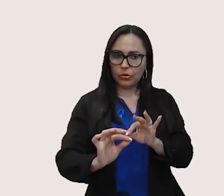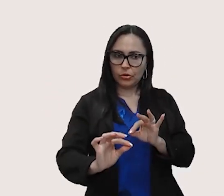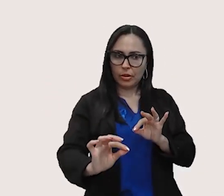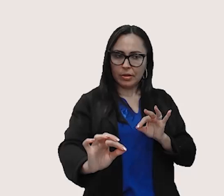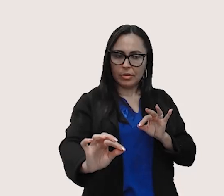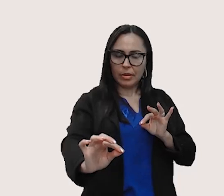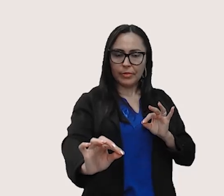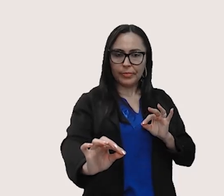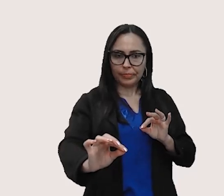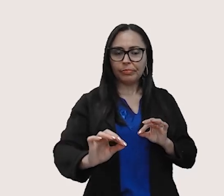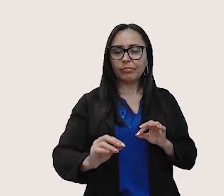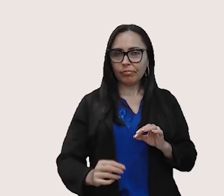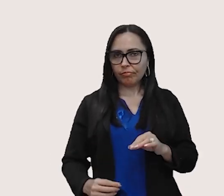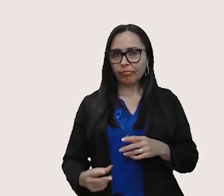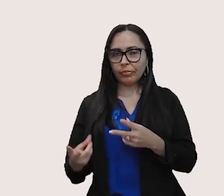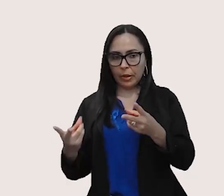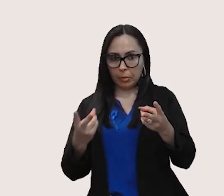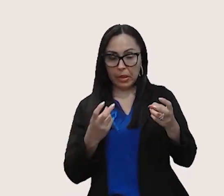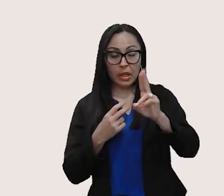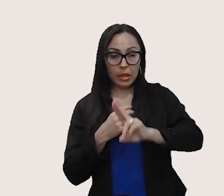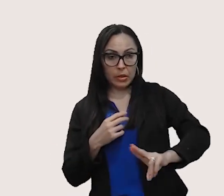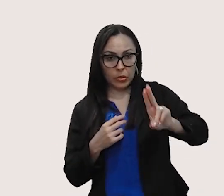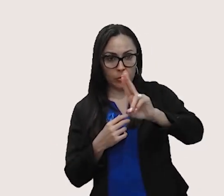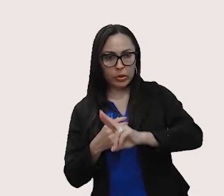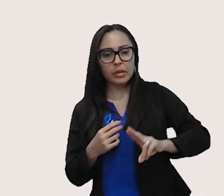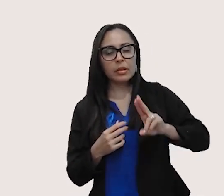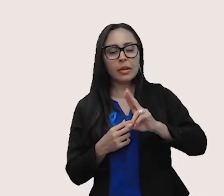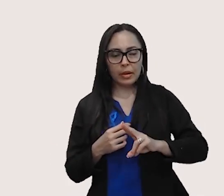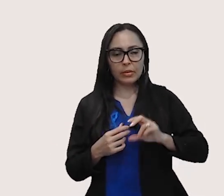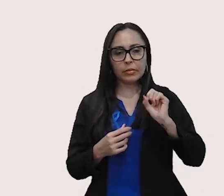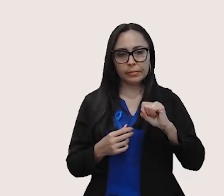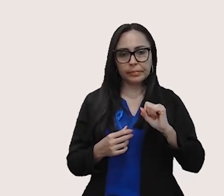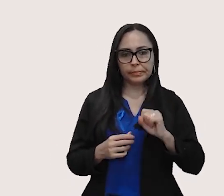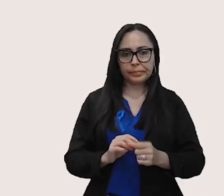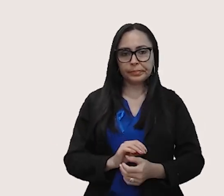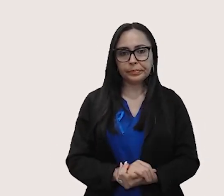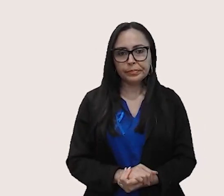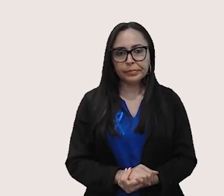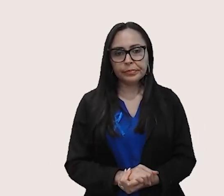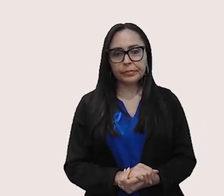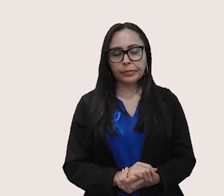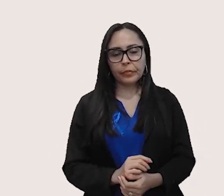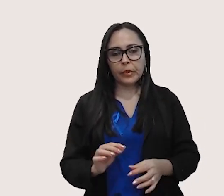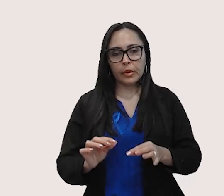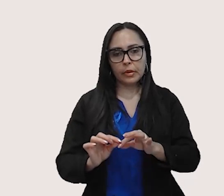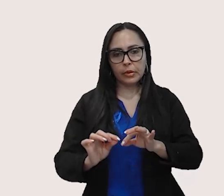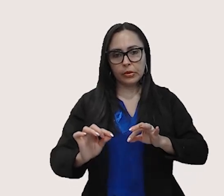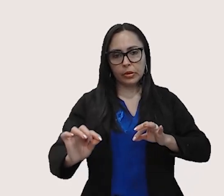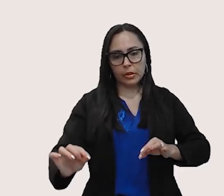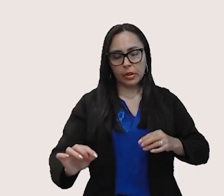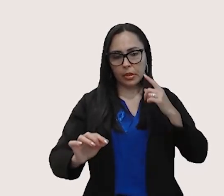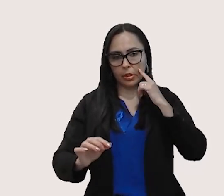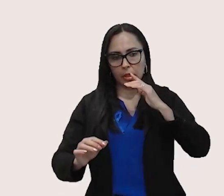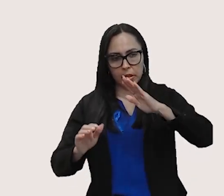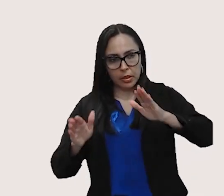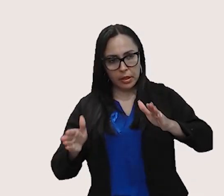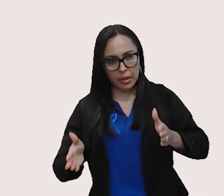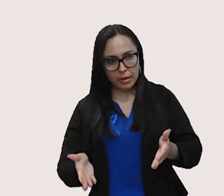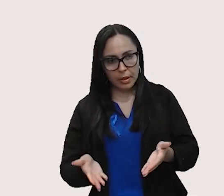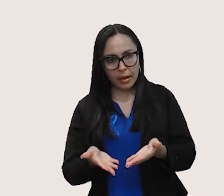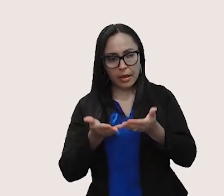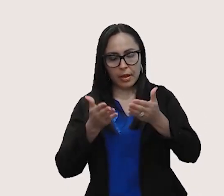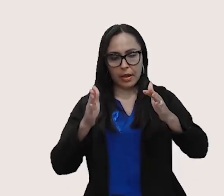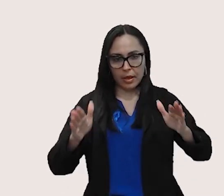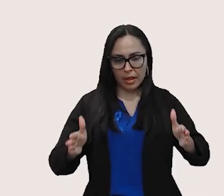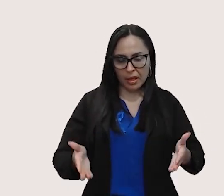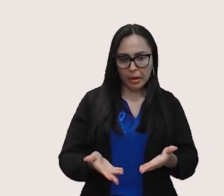Um teodolito que é utilizado para fazer medição de distâncias de crateras, de medição de ruas.